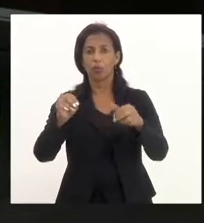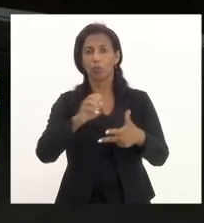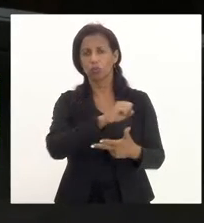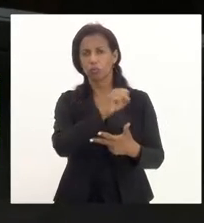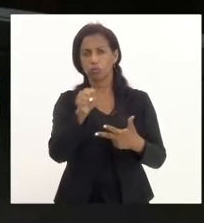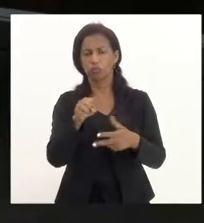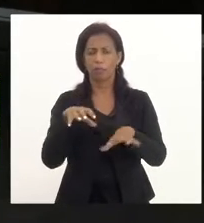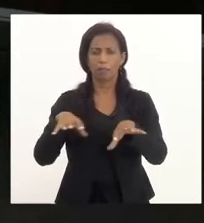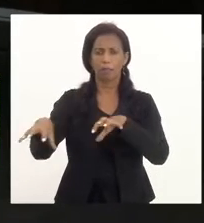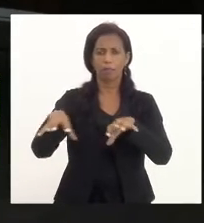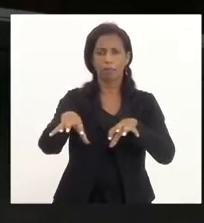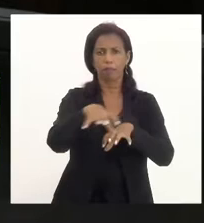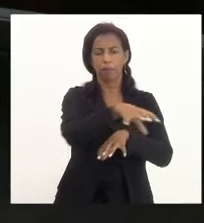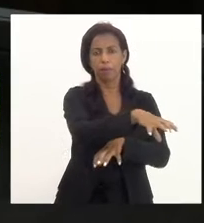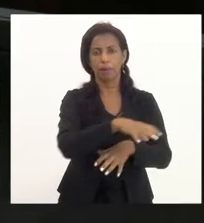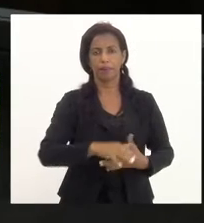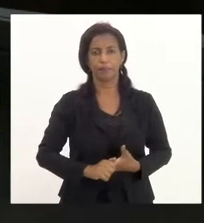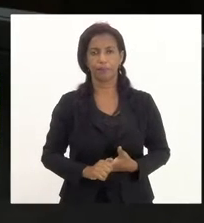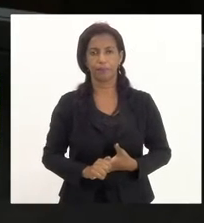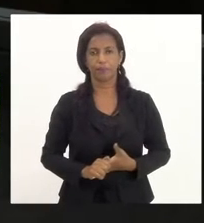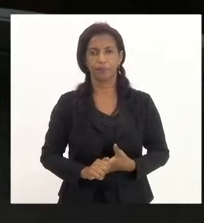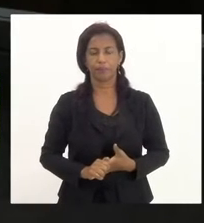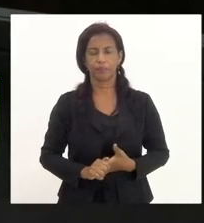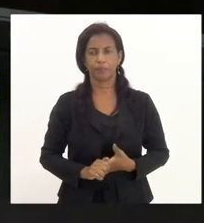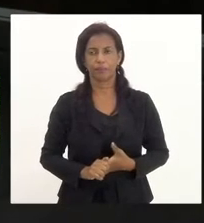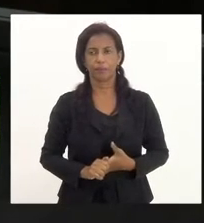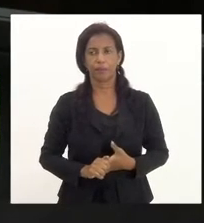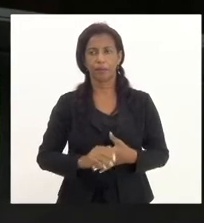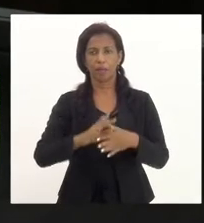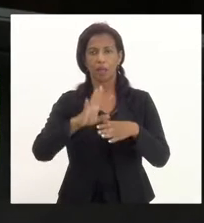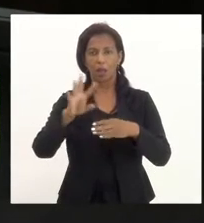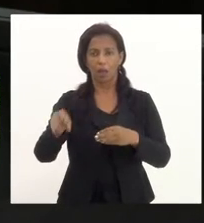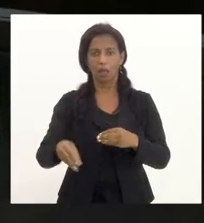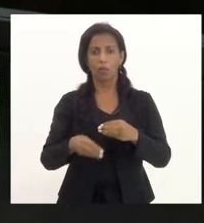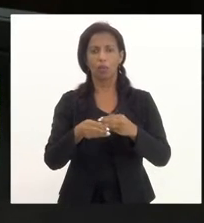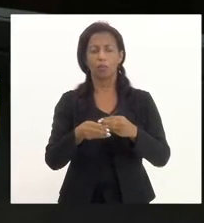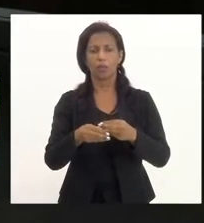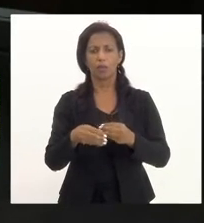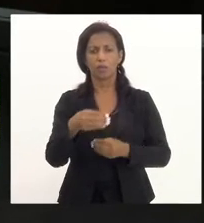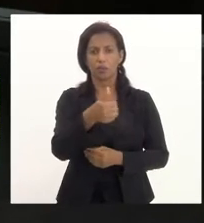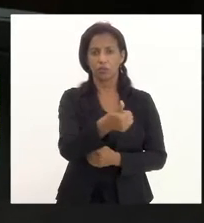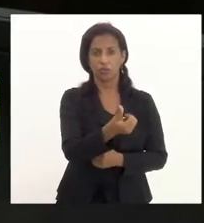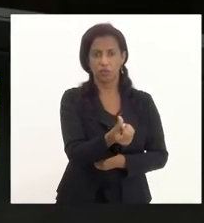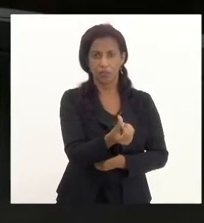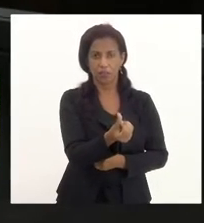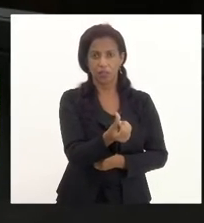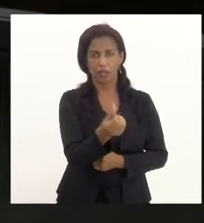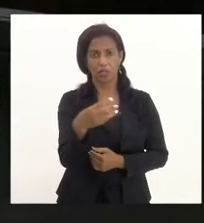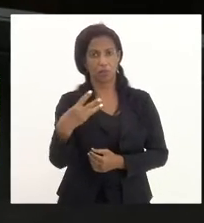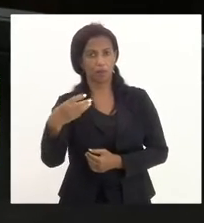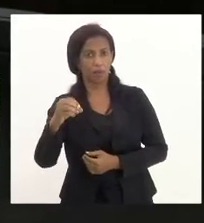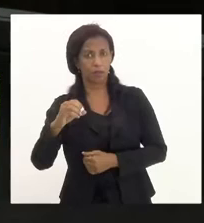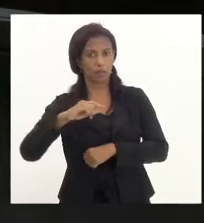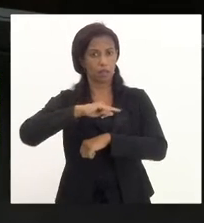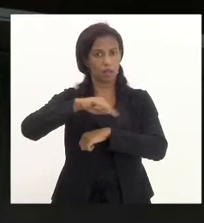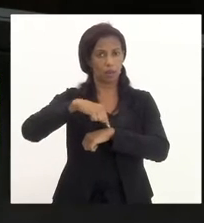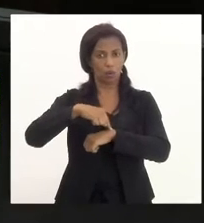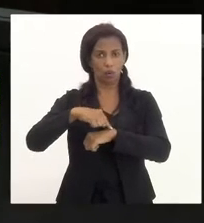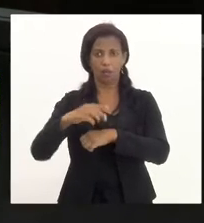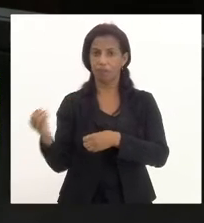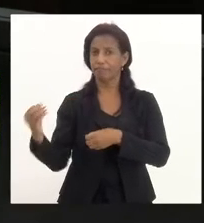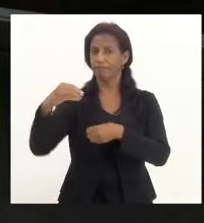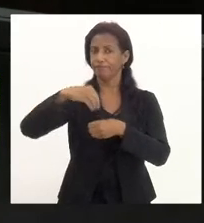órgãos é a incorporação de 16 para 30 horas da educação ela não está